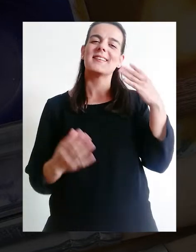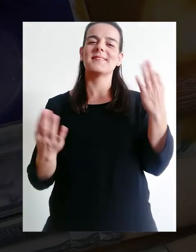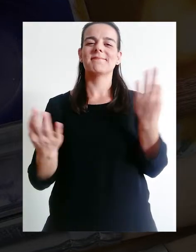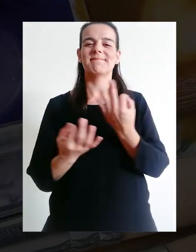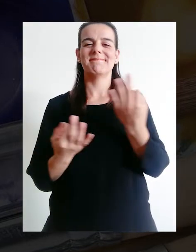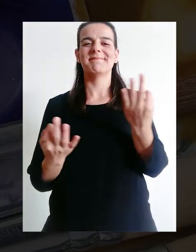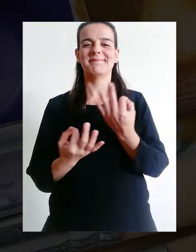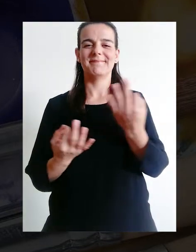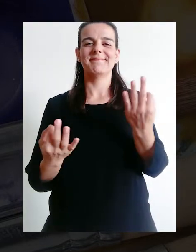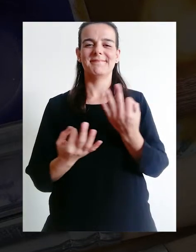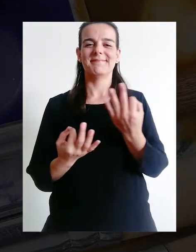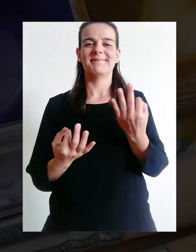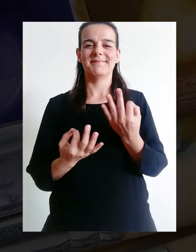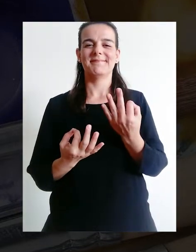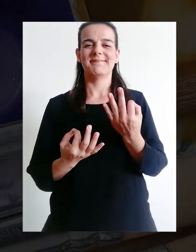é engraçado.